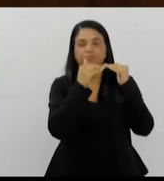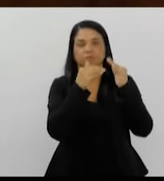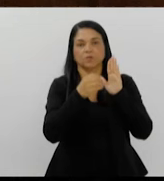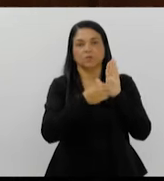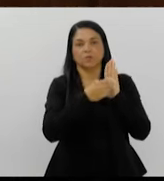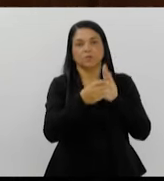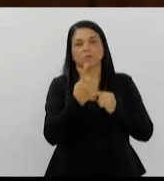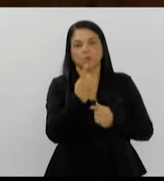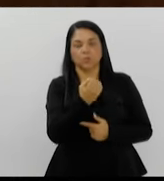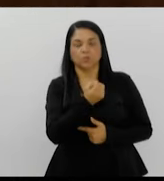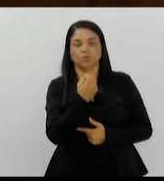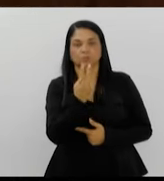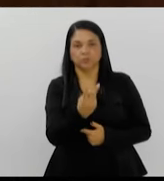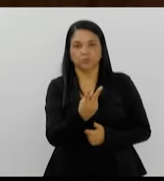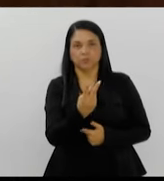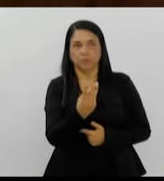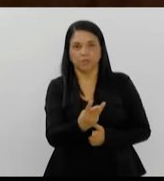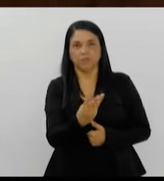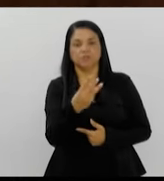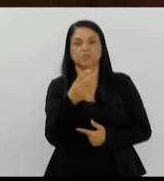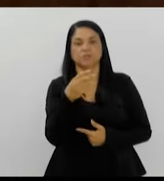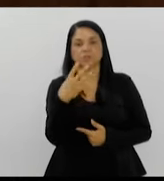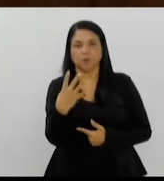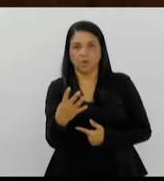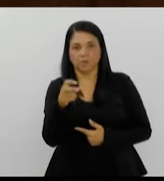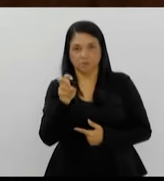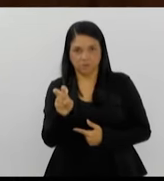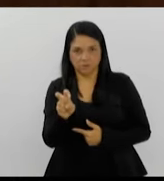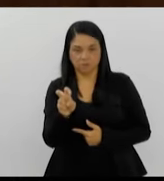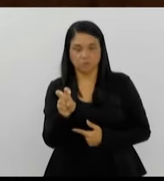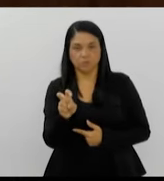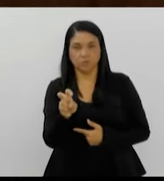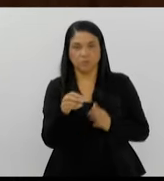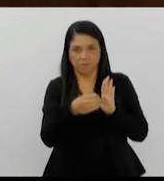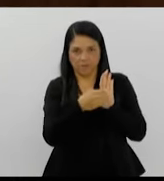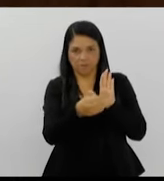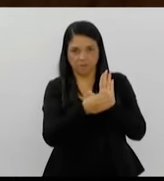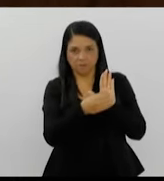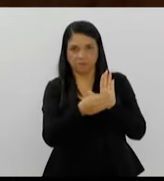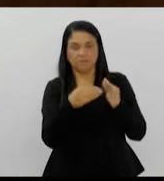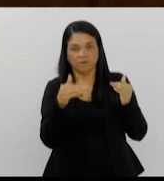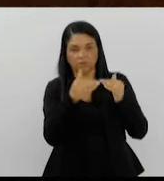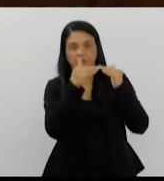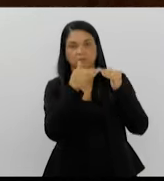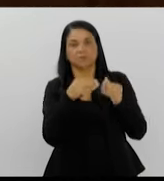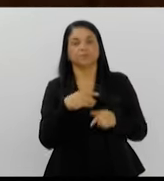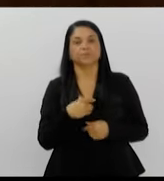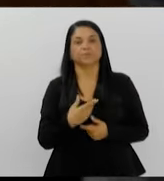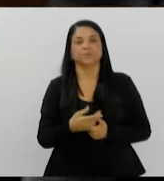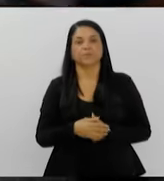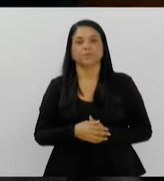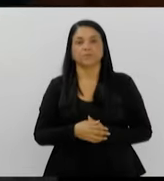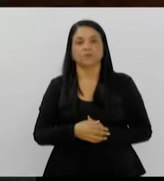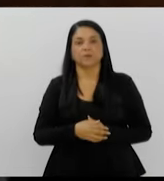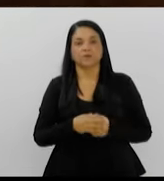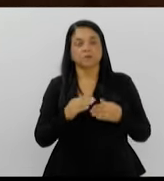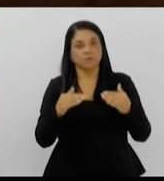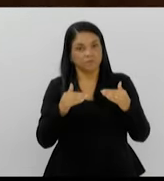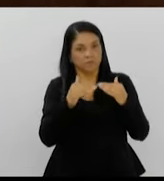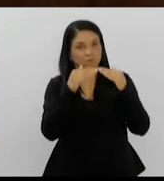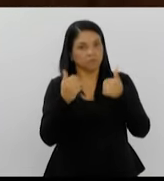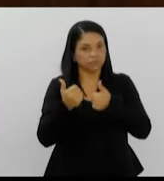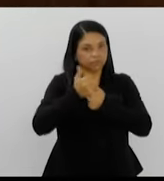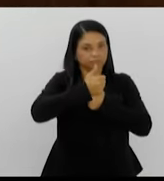1 3 4 5 e 6 favorável com subemenda